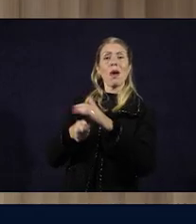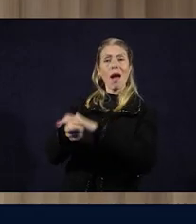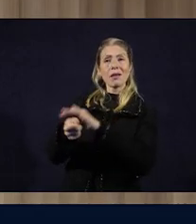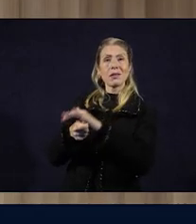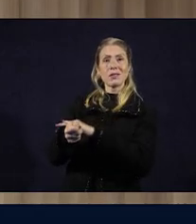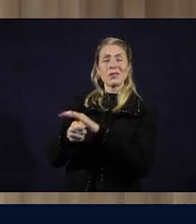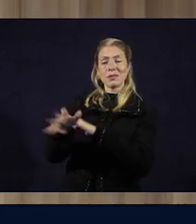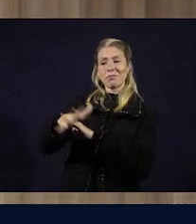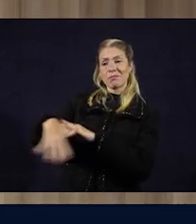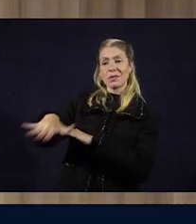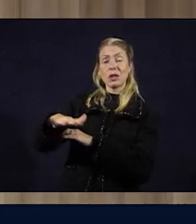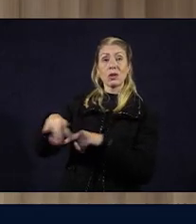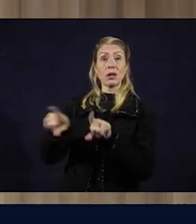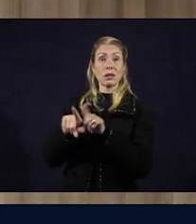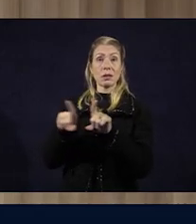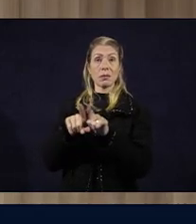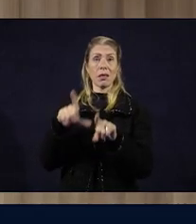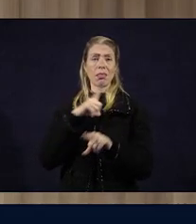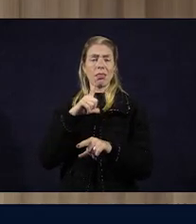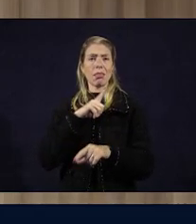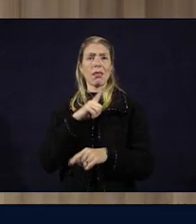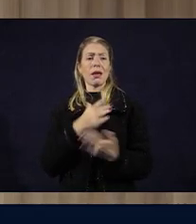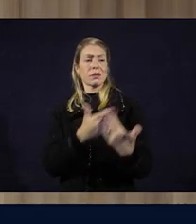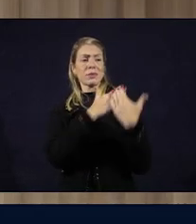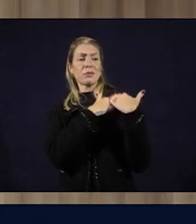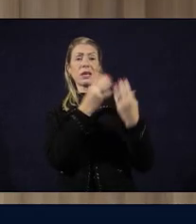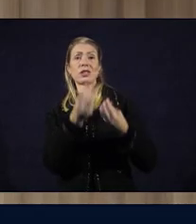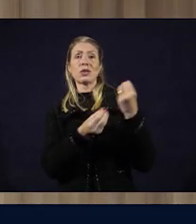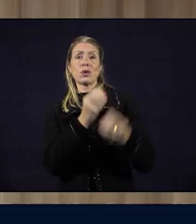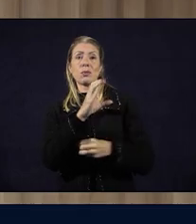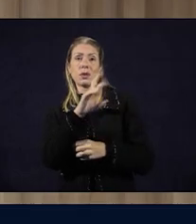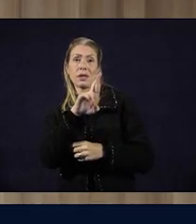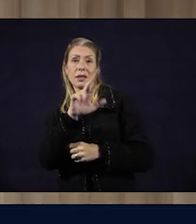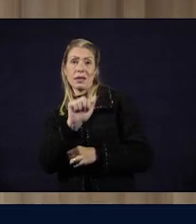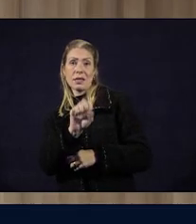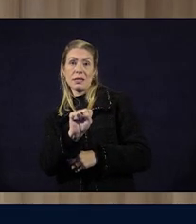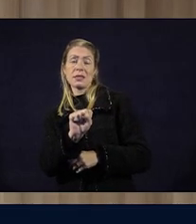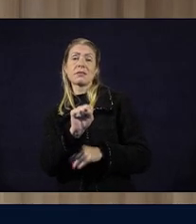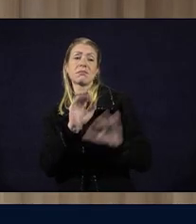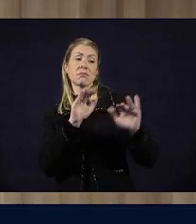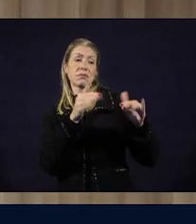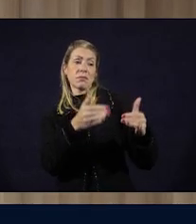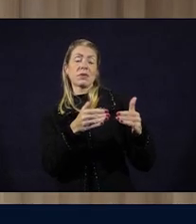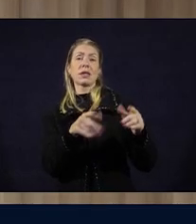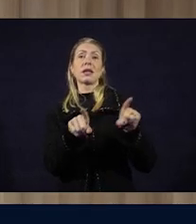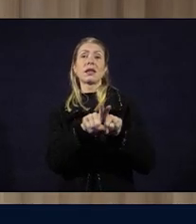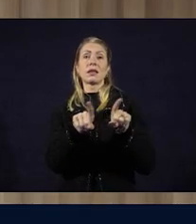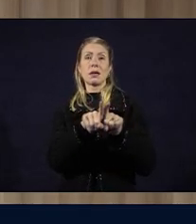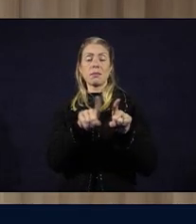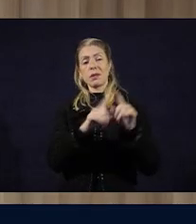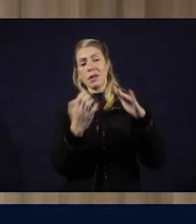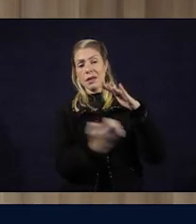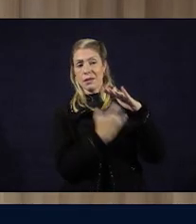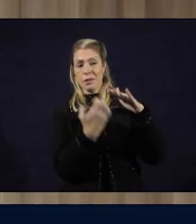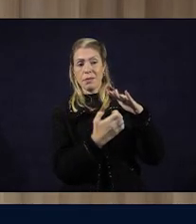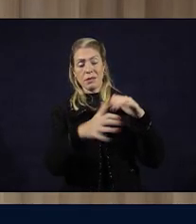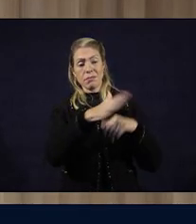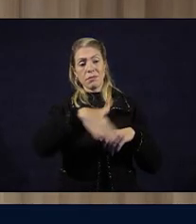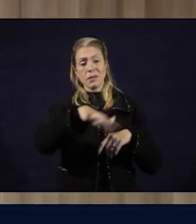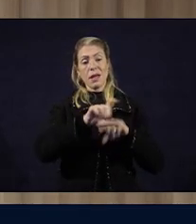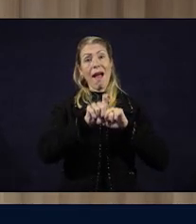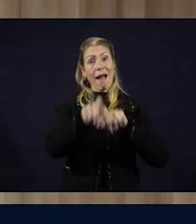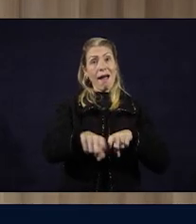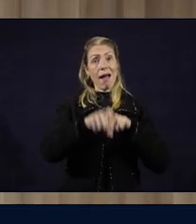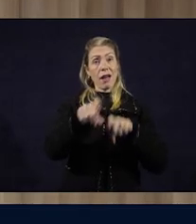setor também tivemos forte missão de cras debêntures e bons para as empresas do setor Agro